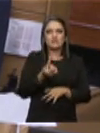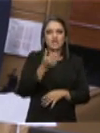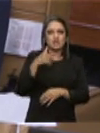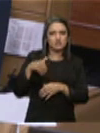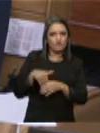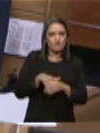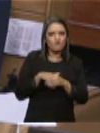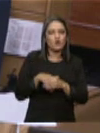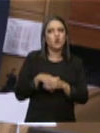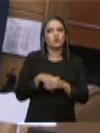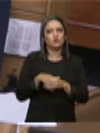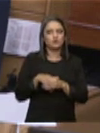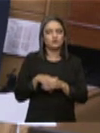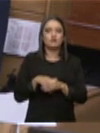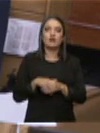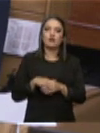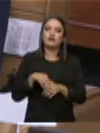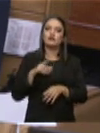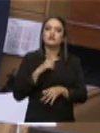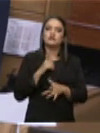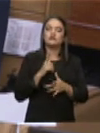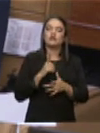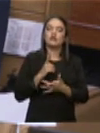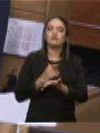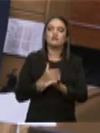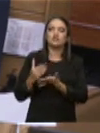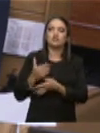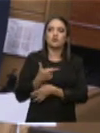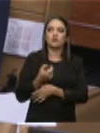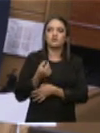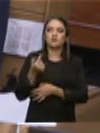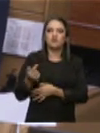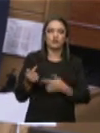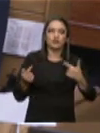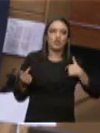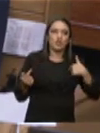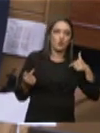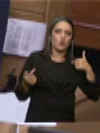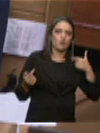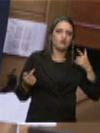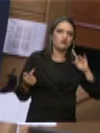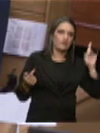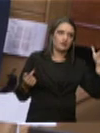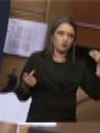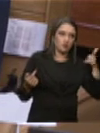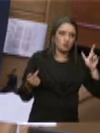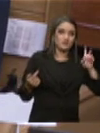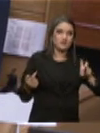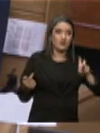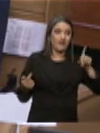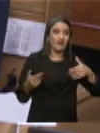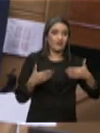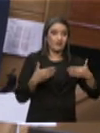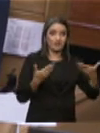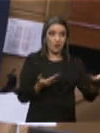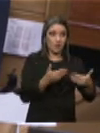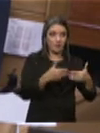Vossa Excelência suscitam a vigência a partir de 2007. Portanto, esse divisor de águas, não só pelos anos passados,